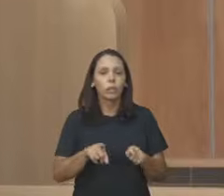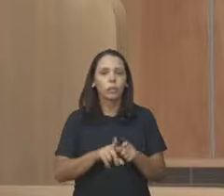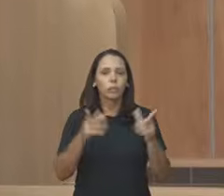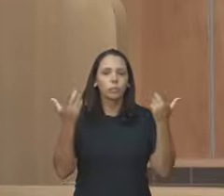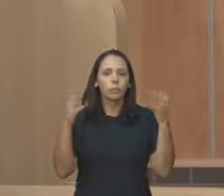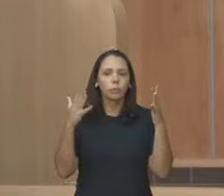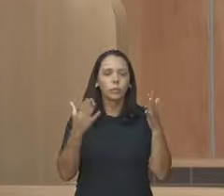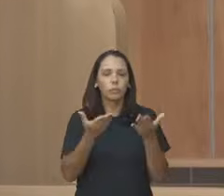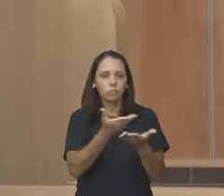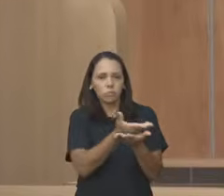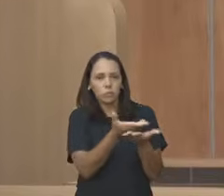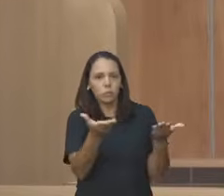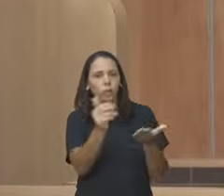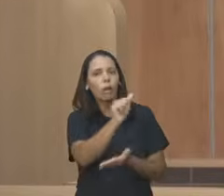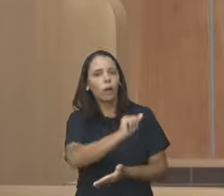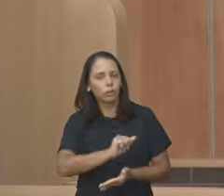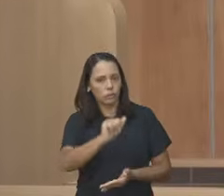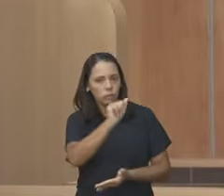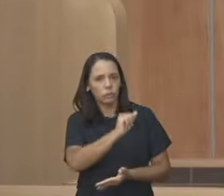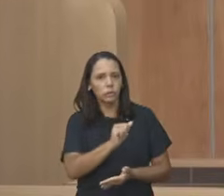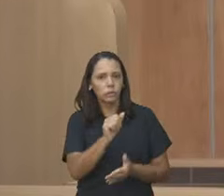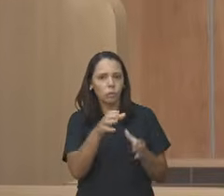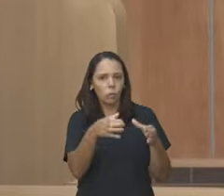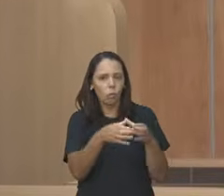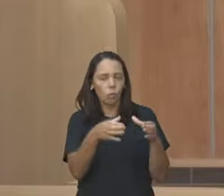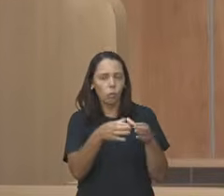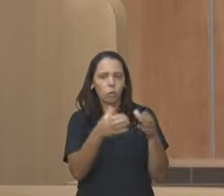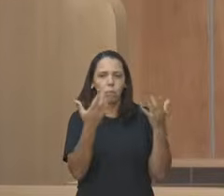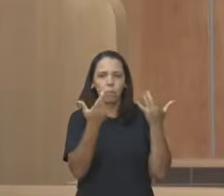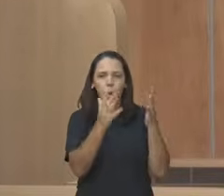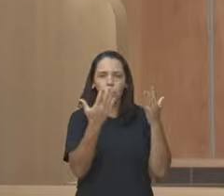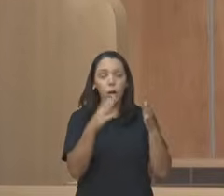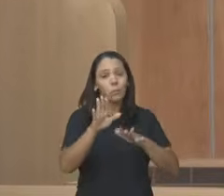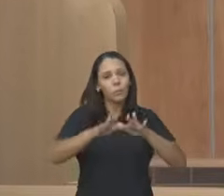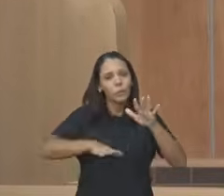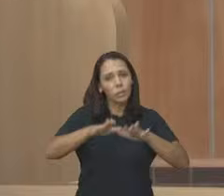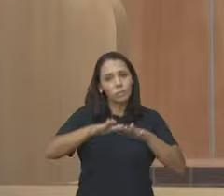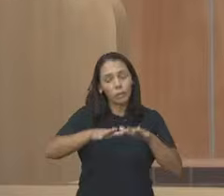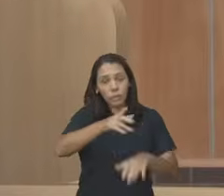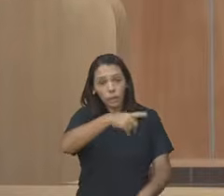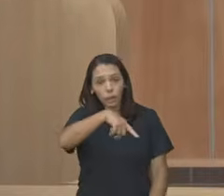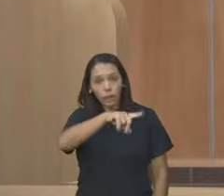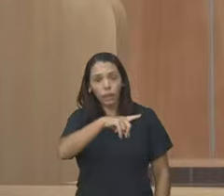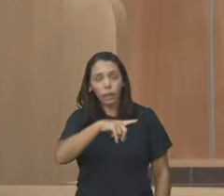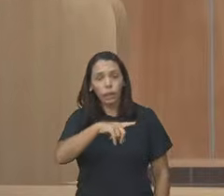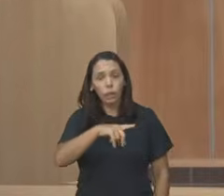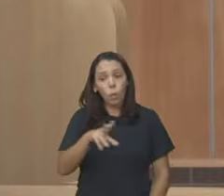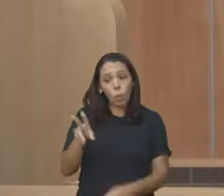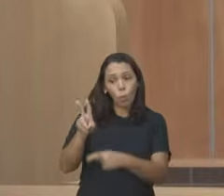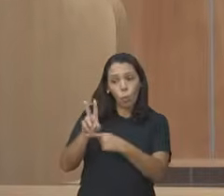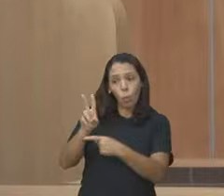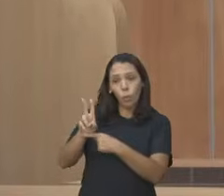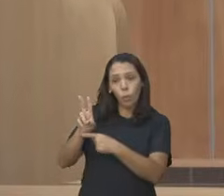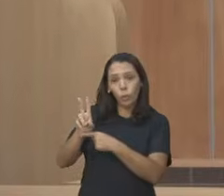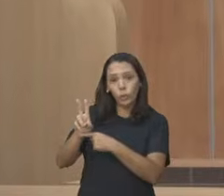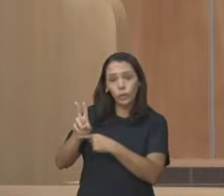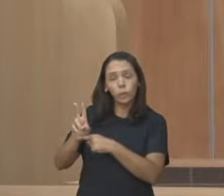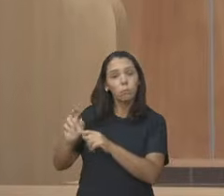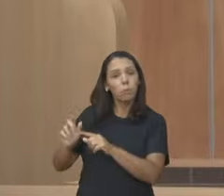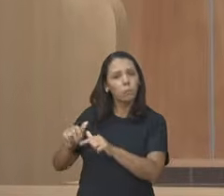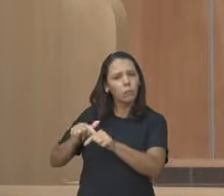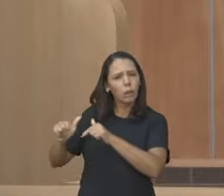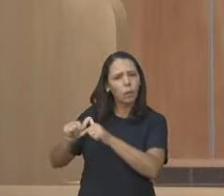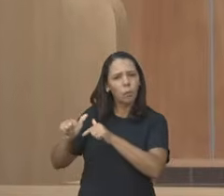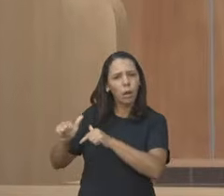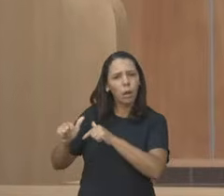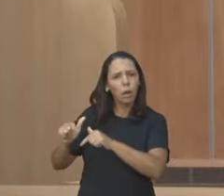parabenizar essas pessoas, né, que às vezes eles passam mais tempo com essas pessoas do que com as suas próprias famílias.